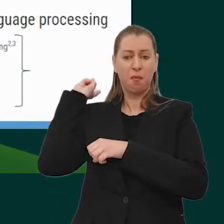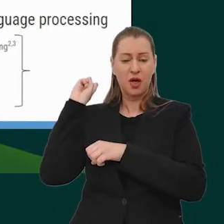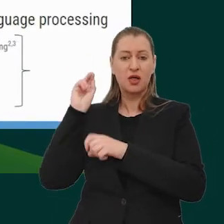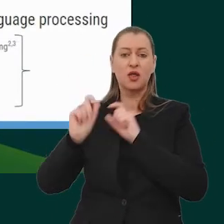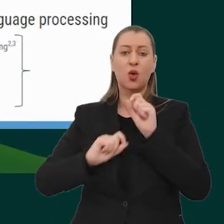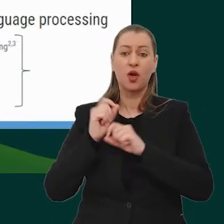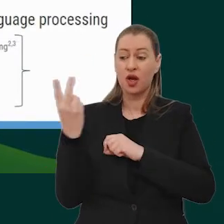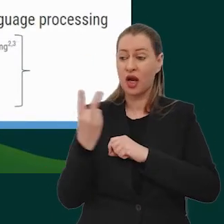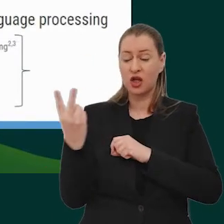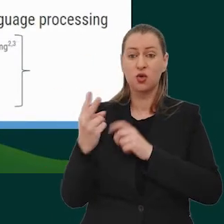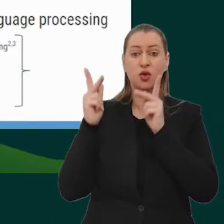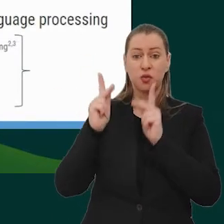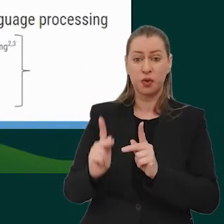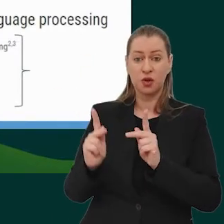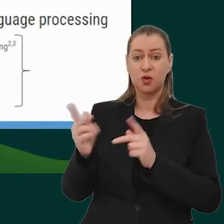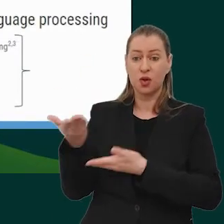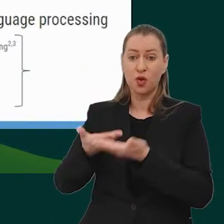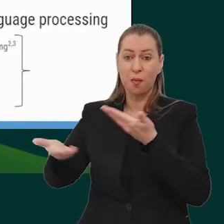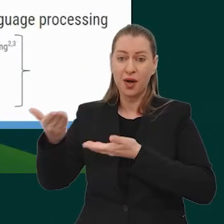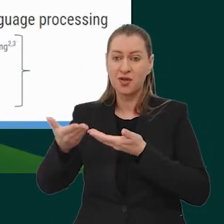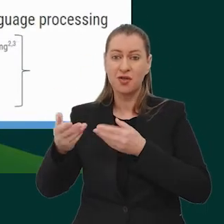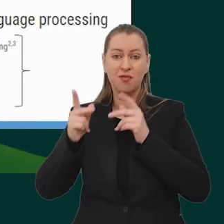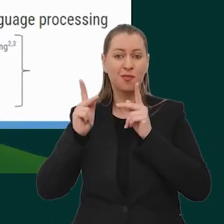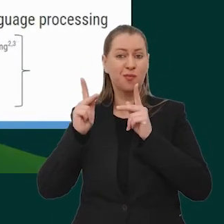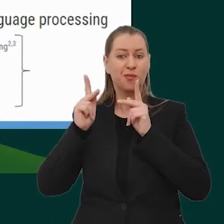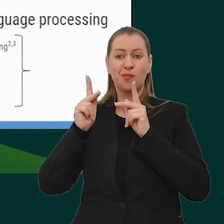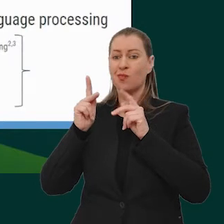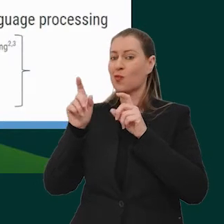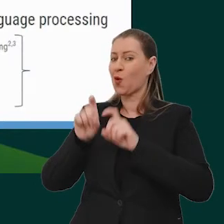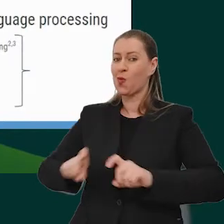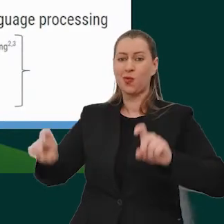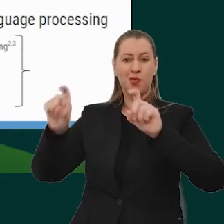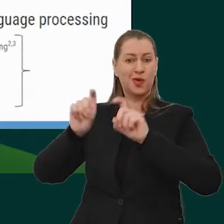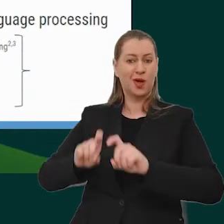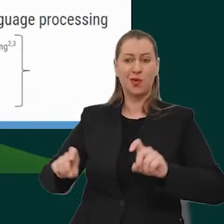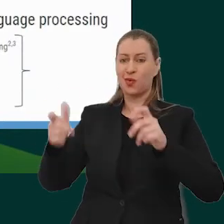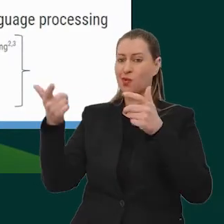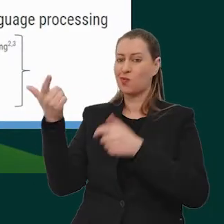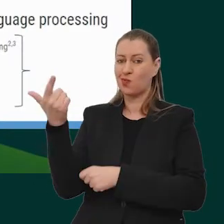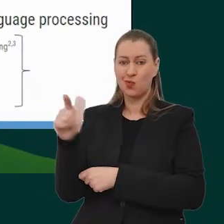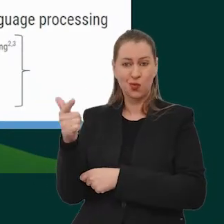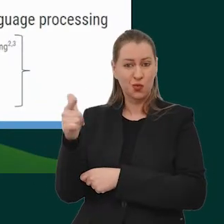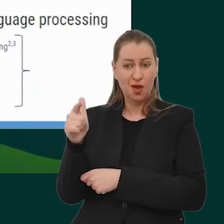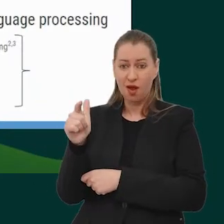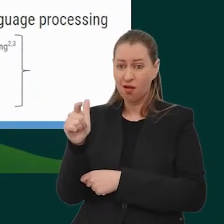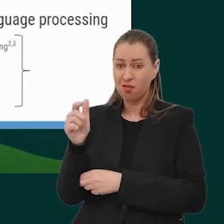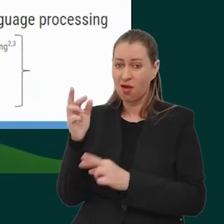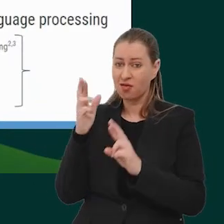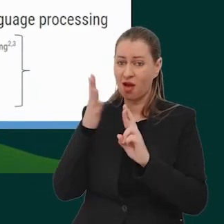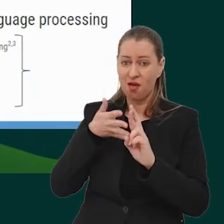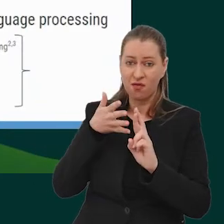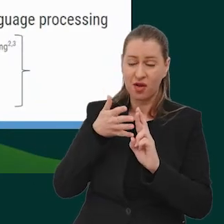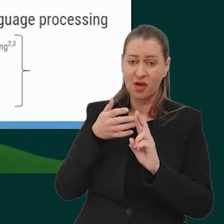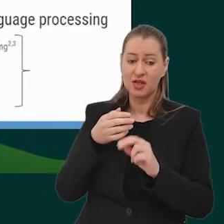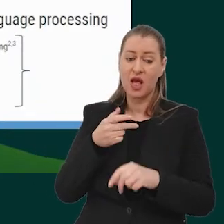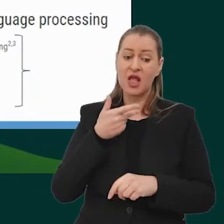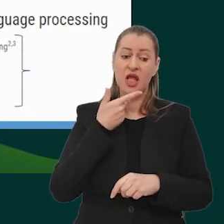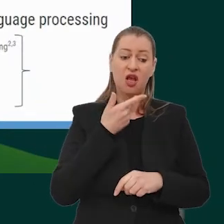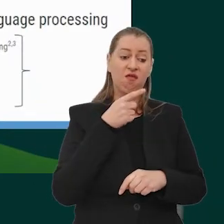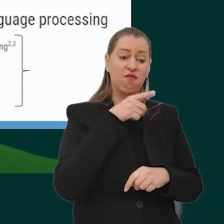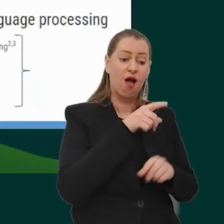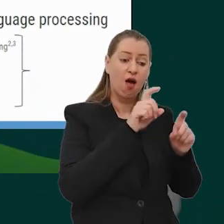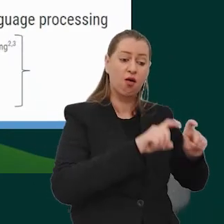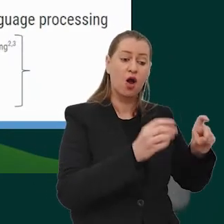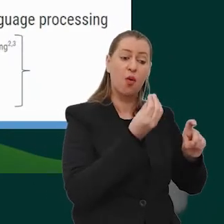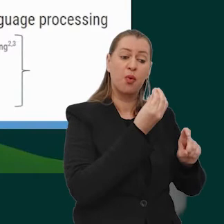que as duas pessoas compartilham, o computador não tem essa correferência. E daí você não consegue dizer, aquela. Para o computador você tem que dizer, aquela